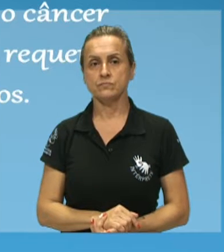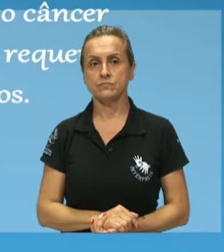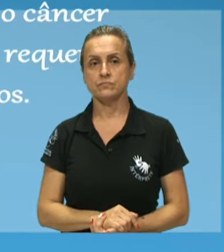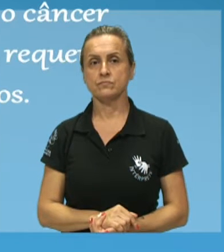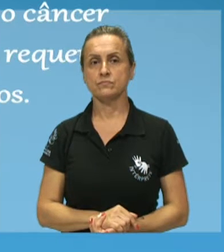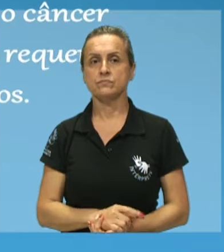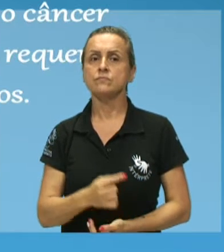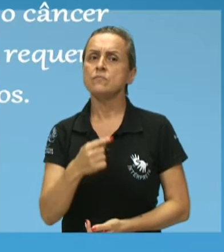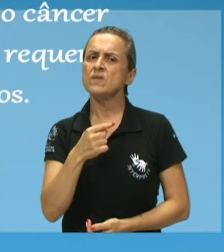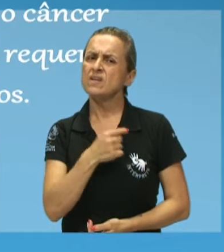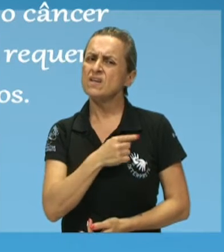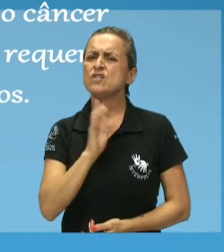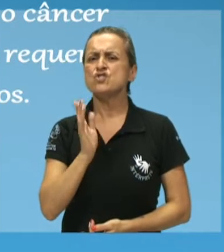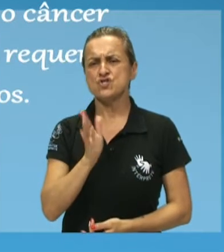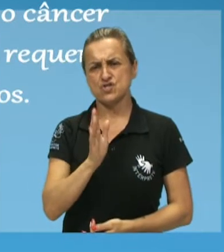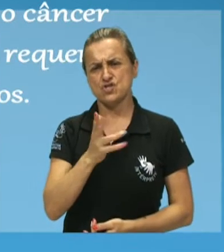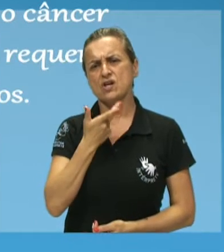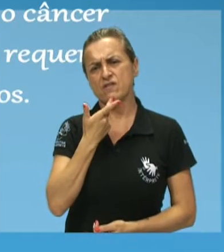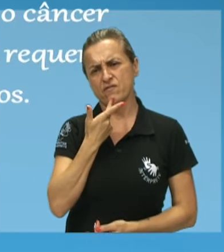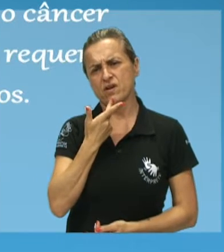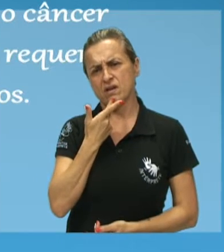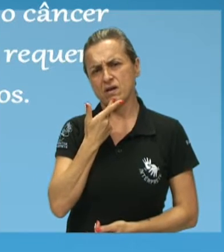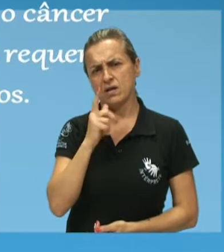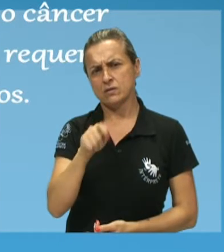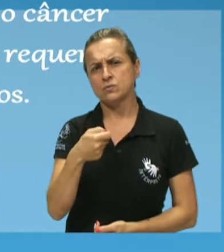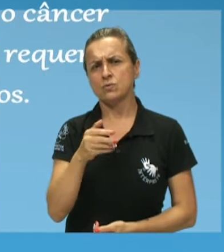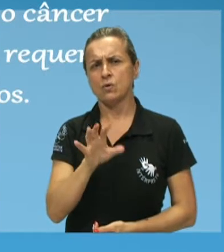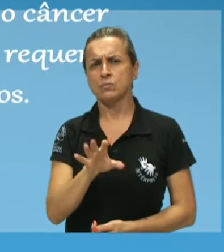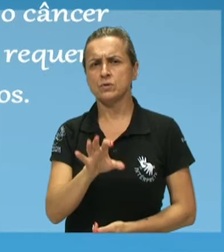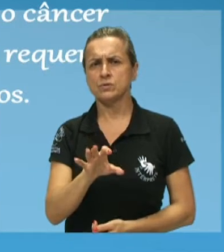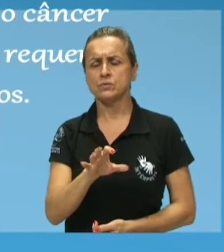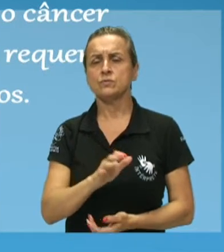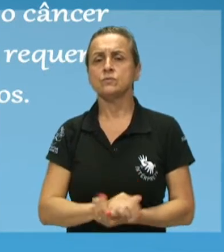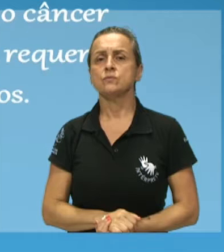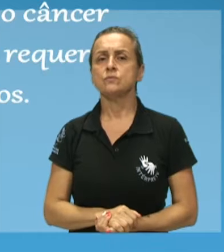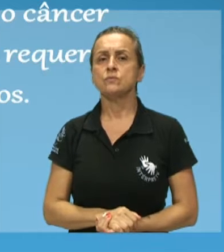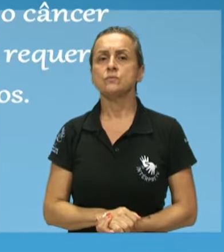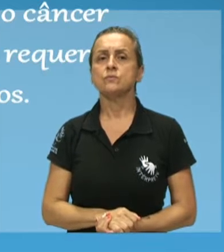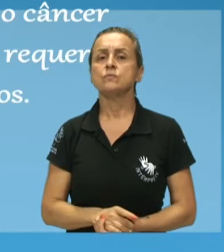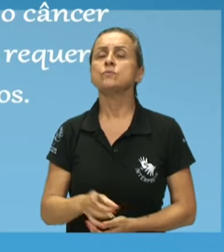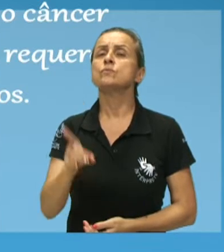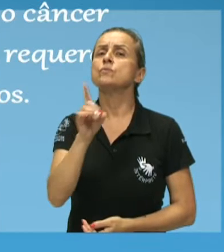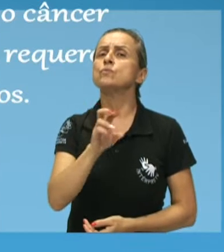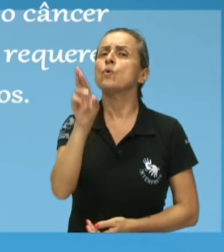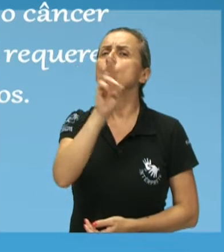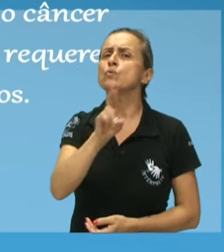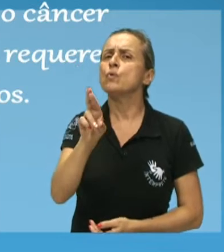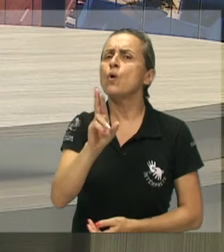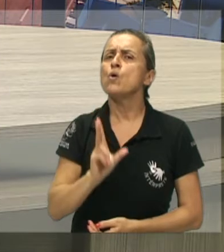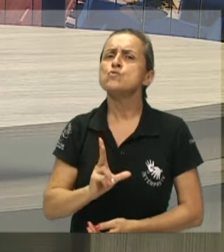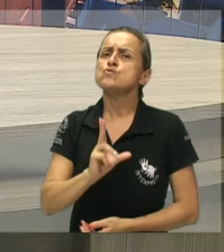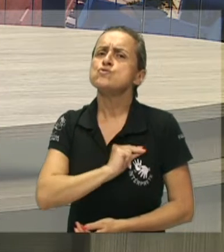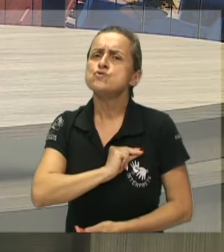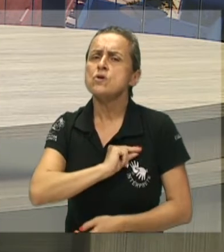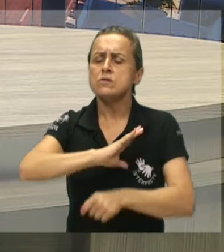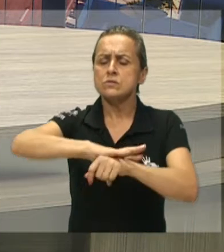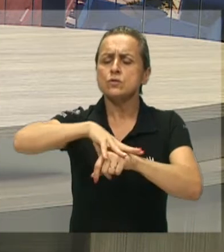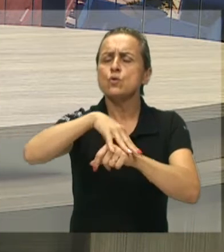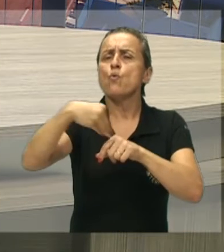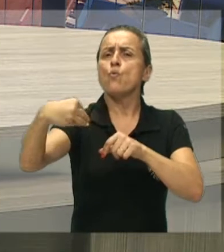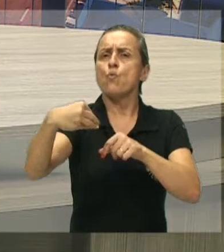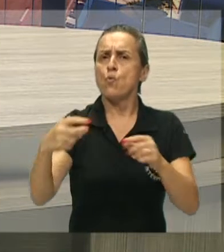Bom, esse aqui eu já tratei sobre a situação do... Doutora, a chance de cura, a chance de cura no câncer de